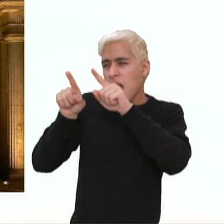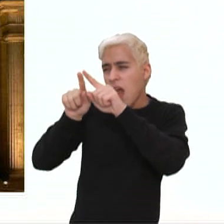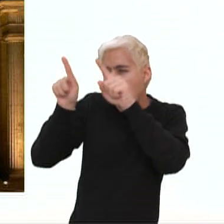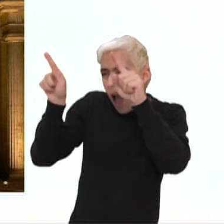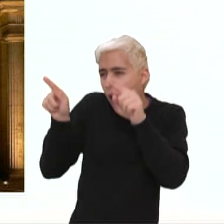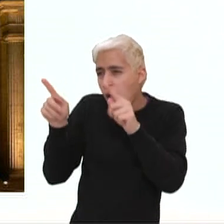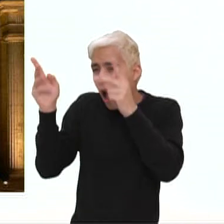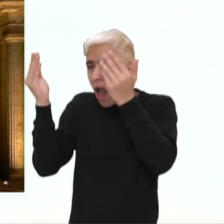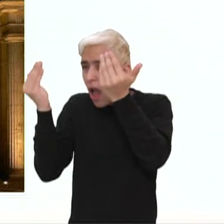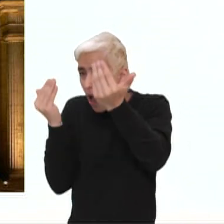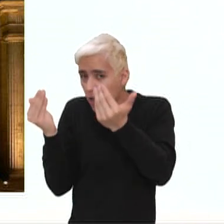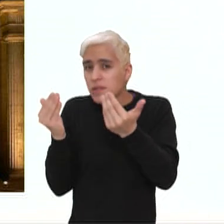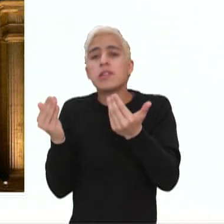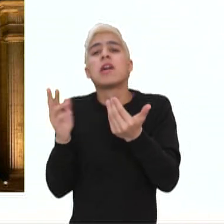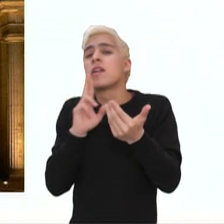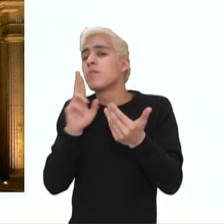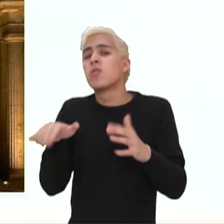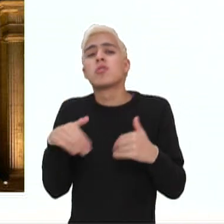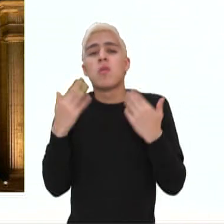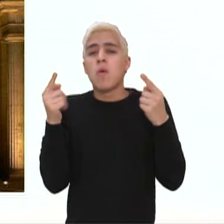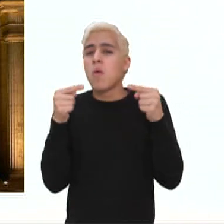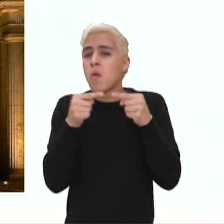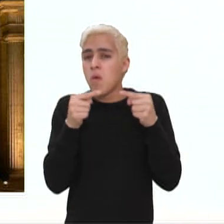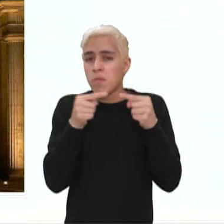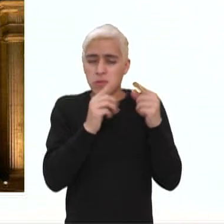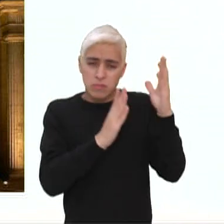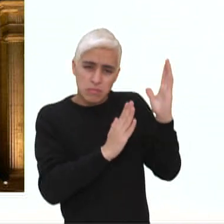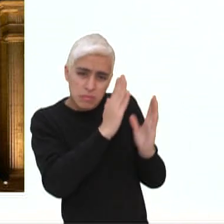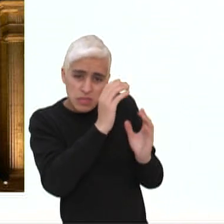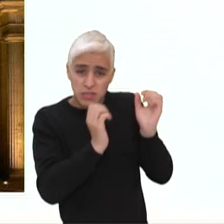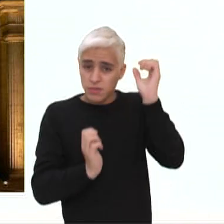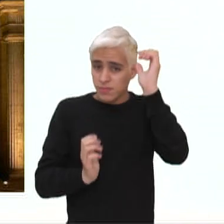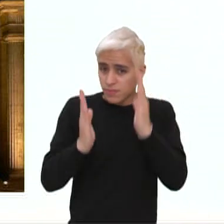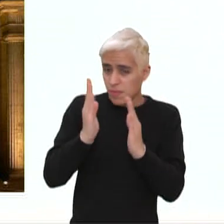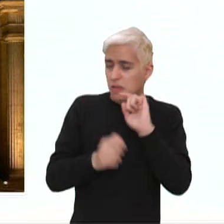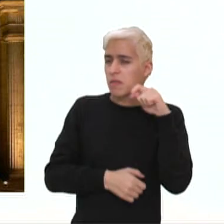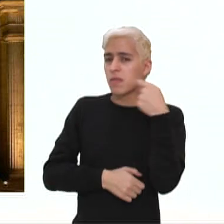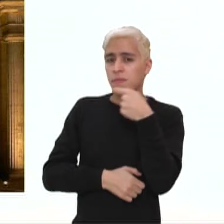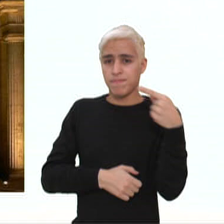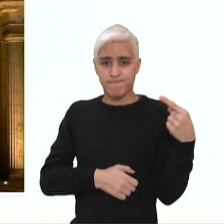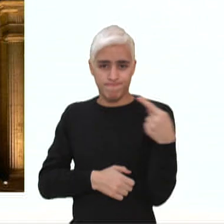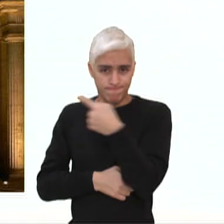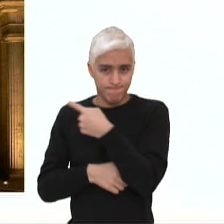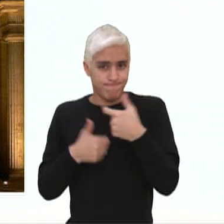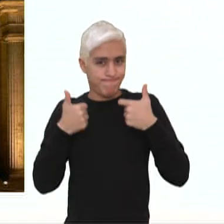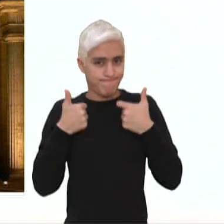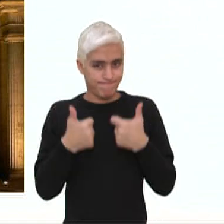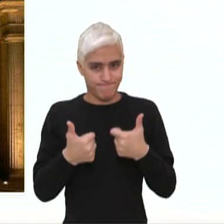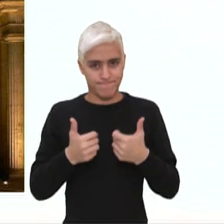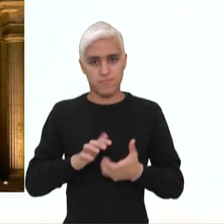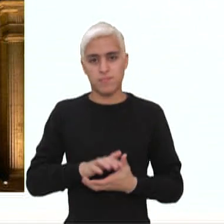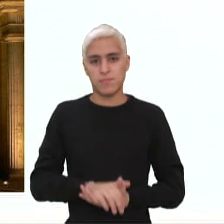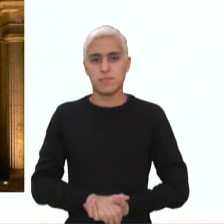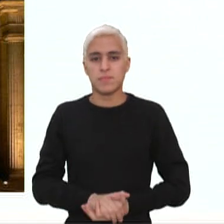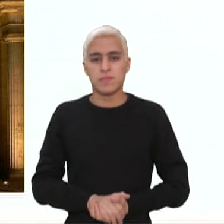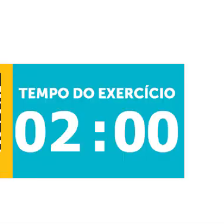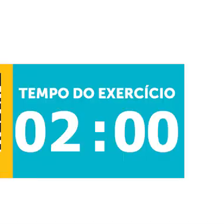precisa analisar e respondam para mim qual é a ordem arquitetônica que a gente precisa saber.